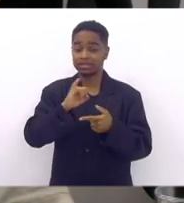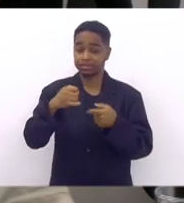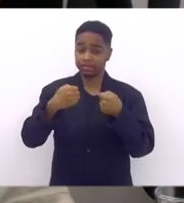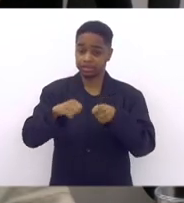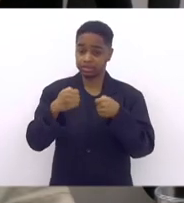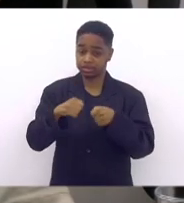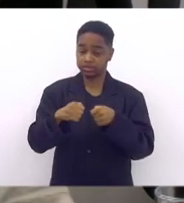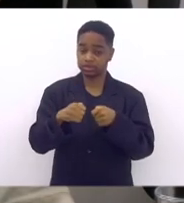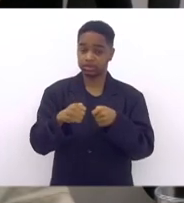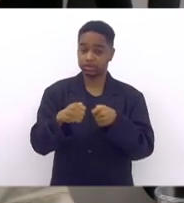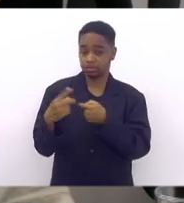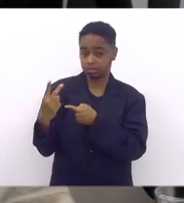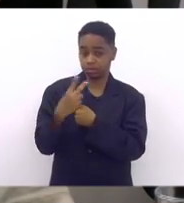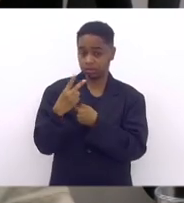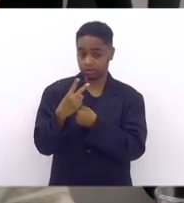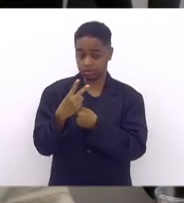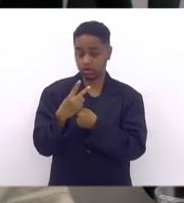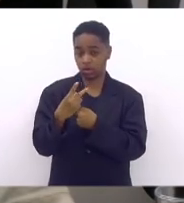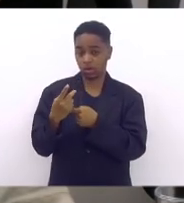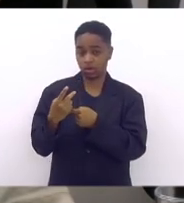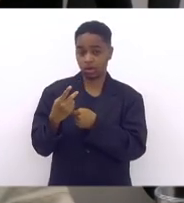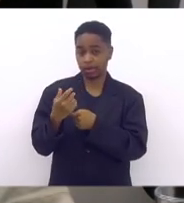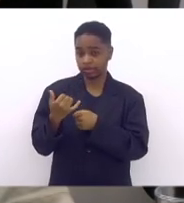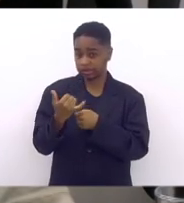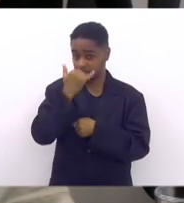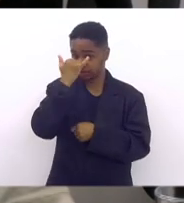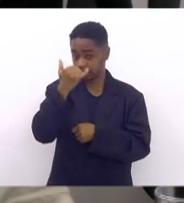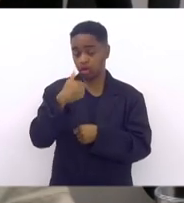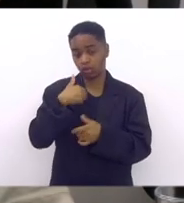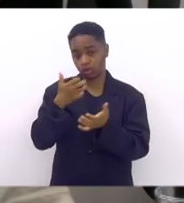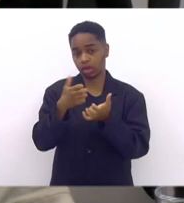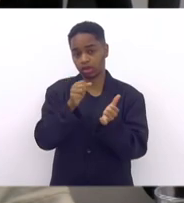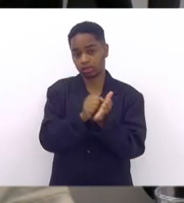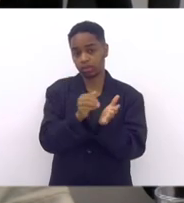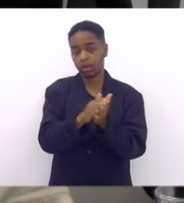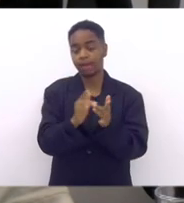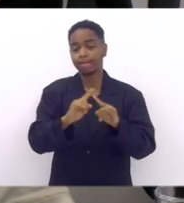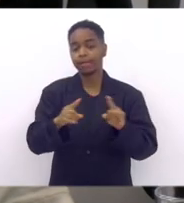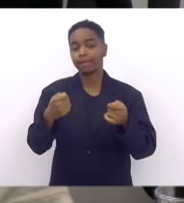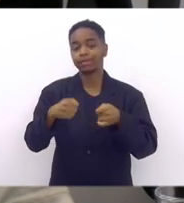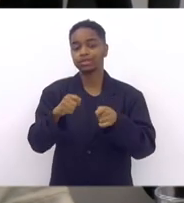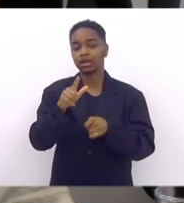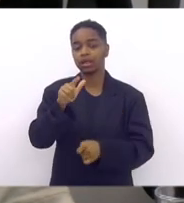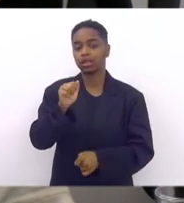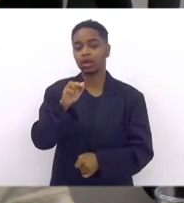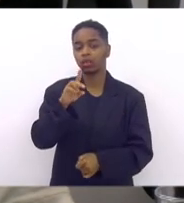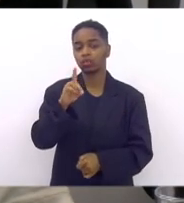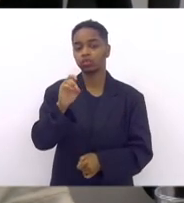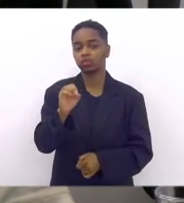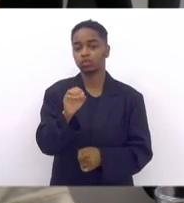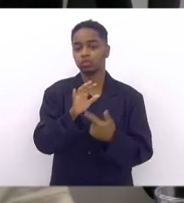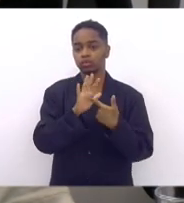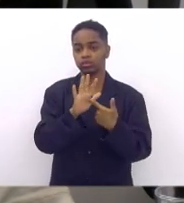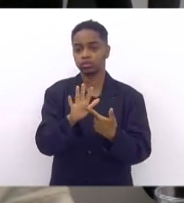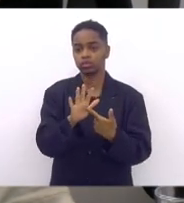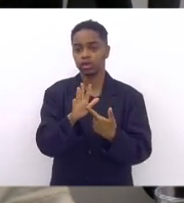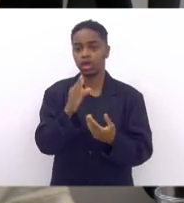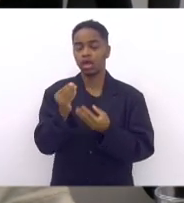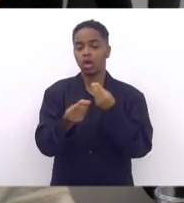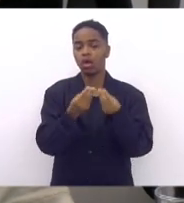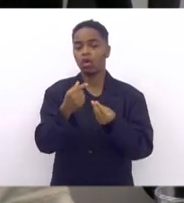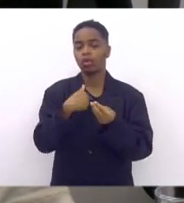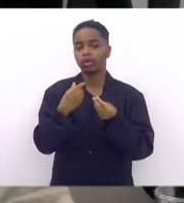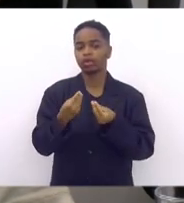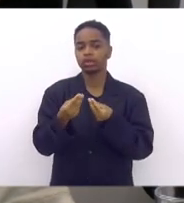acidentes assim eu quero te multar essa lei hoje ela exige um laudo como é que eu vou dar um